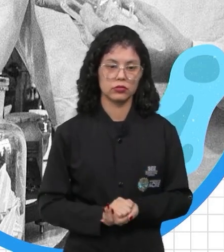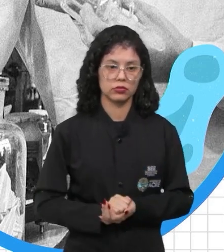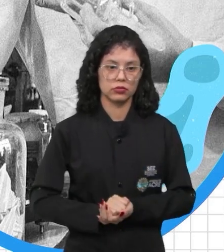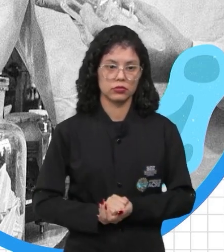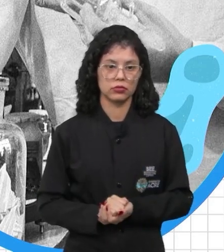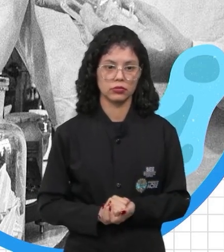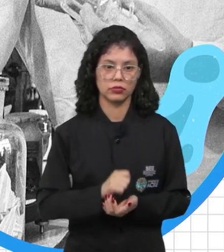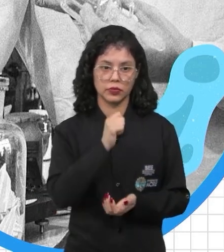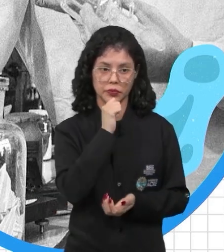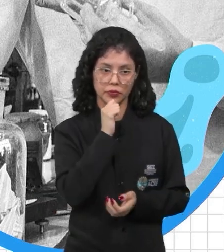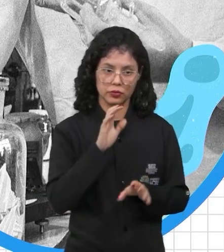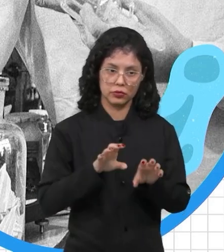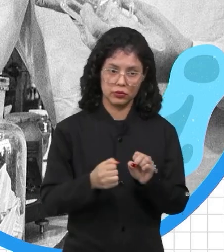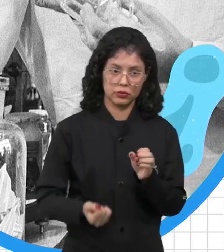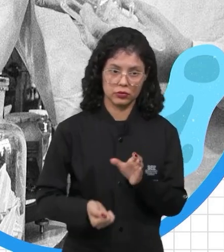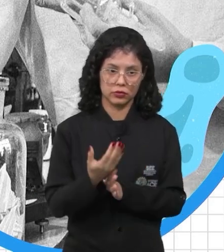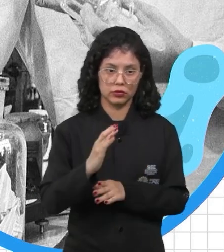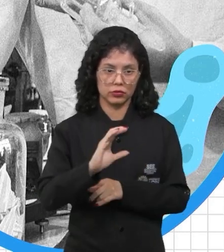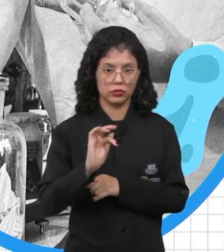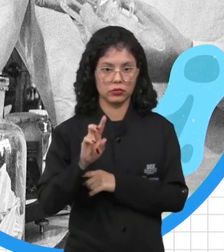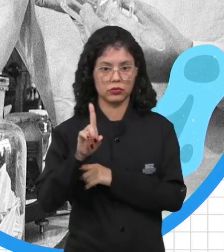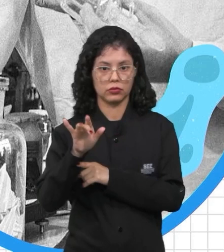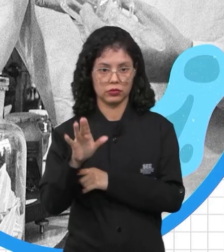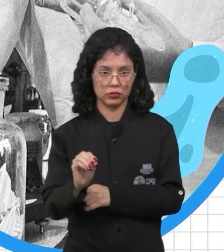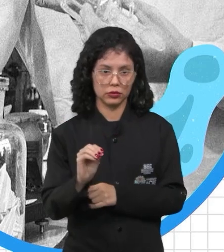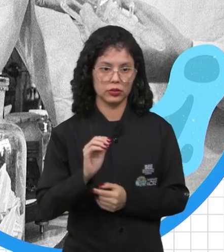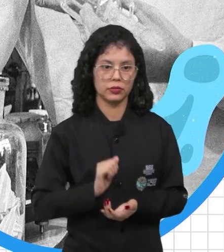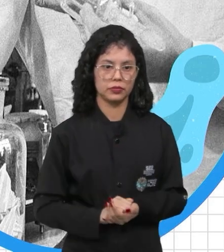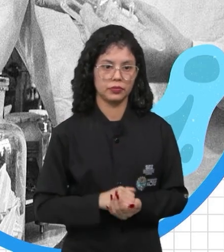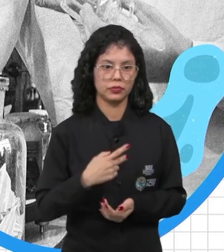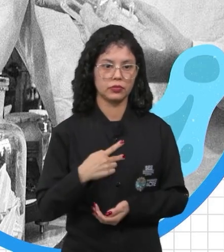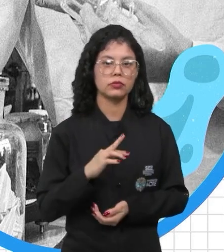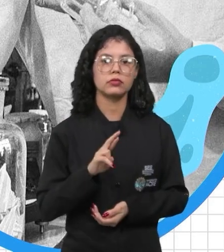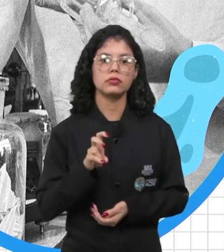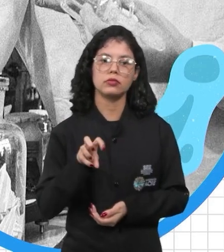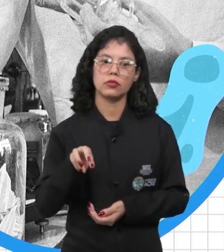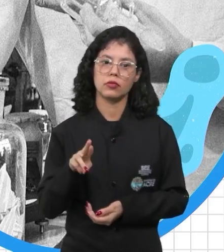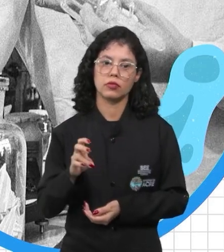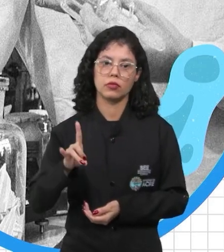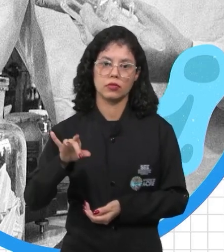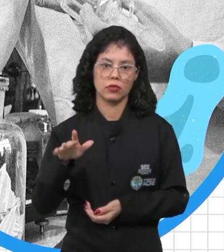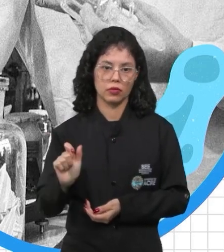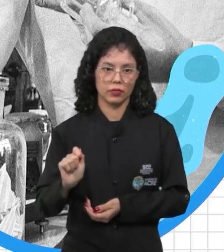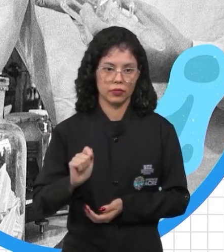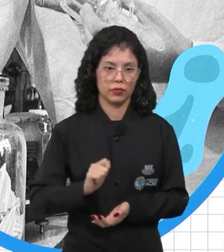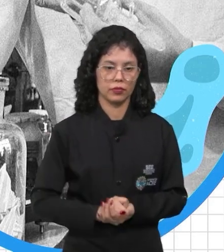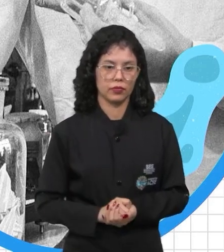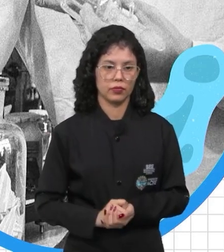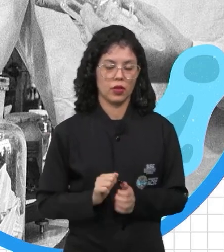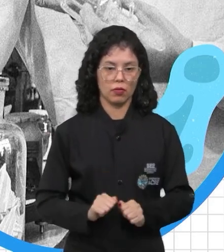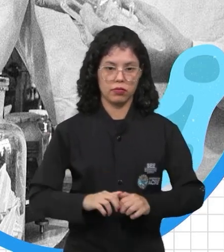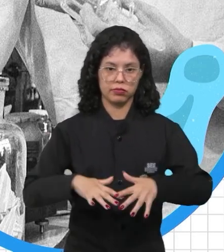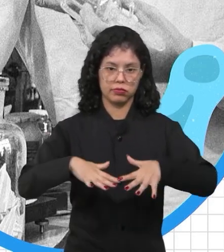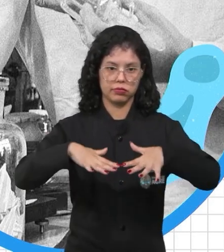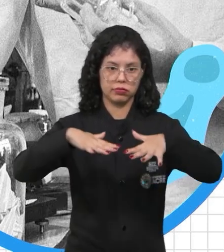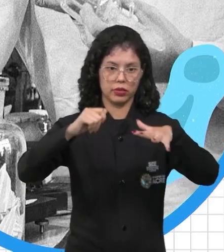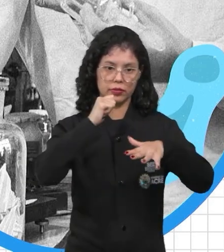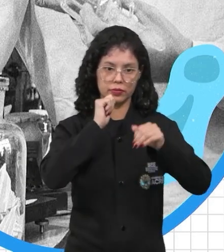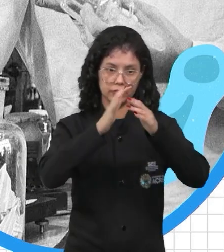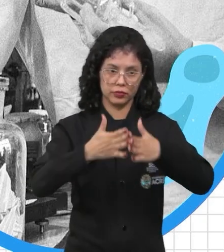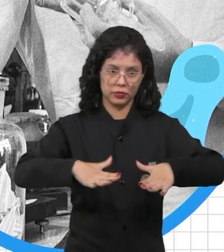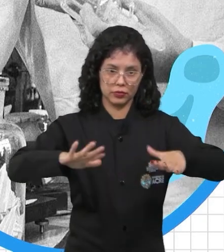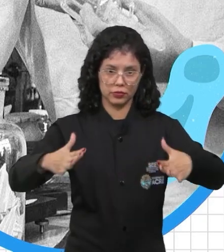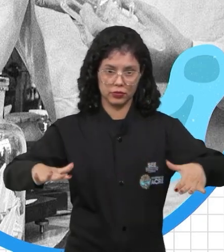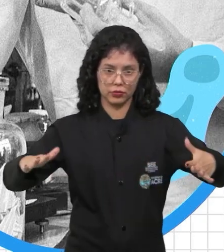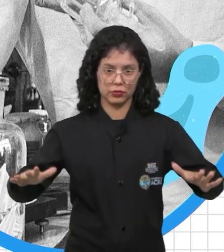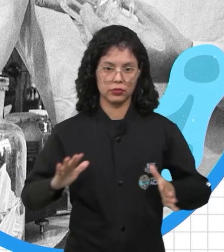aminoácidos, se formavam num caldo, né, a gente chama de caldo primordial, né, e eles iam se acumulando ali nos oceanos, dando